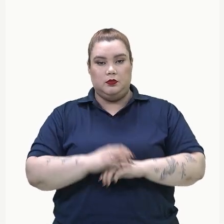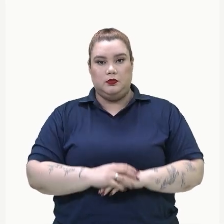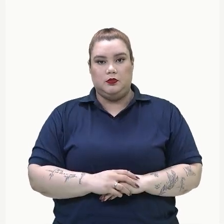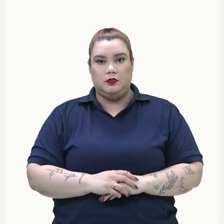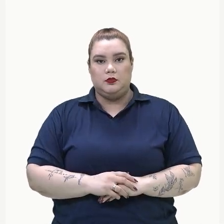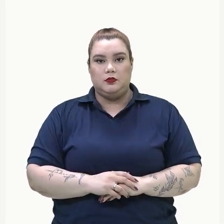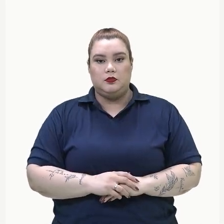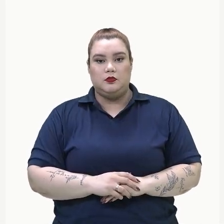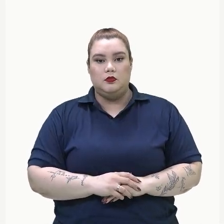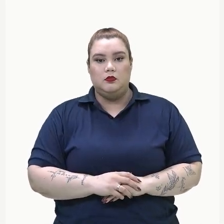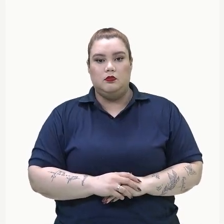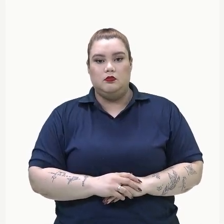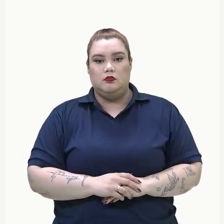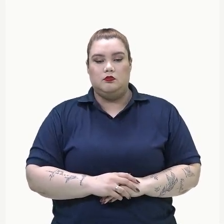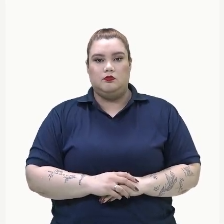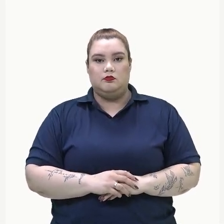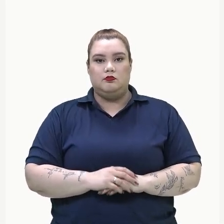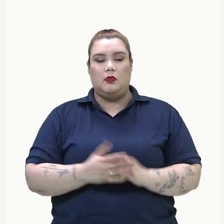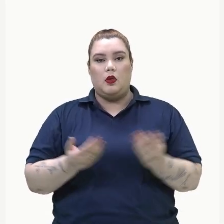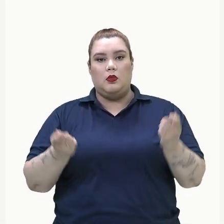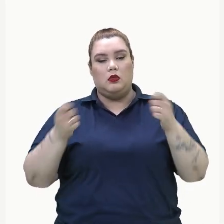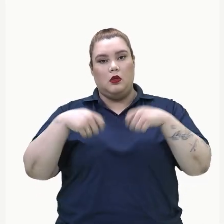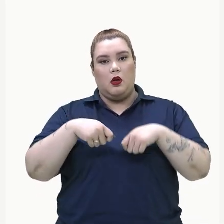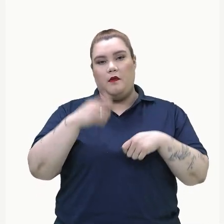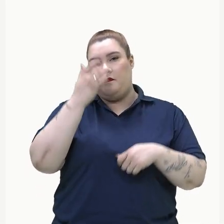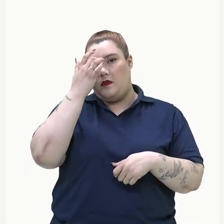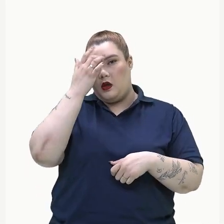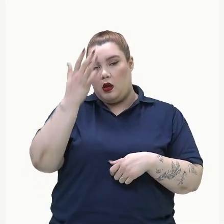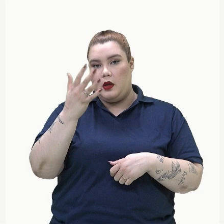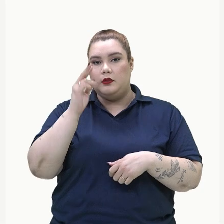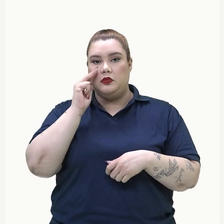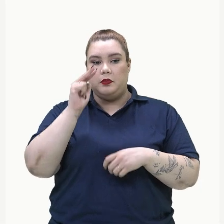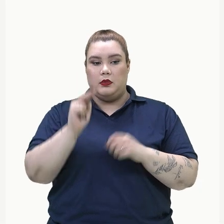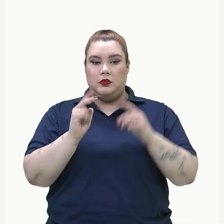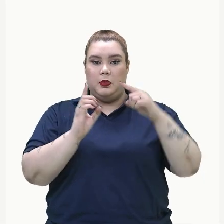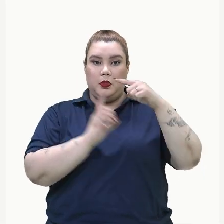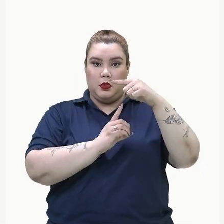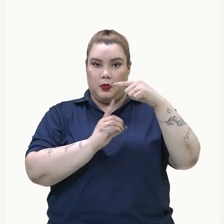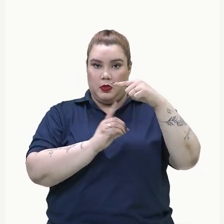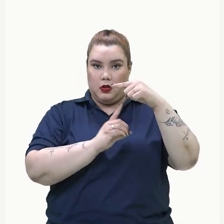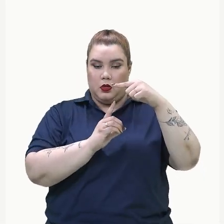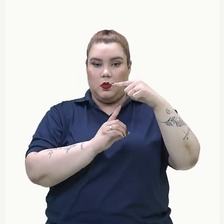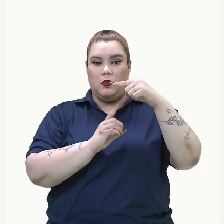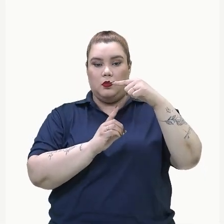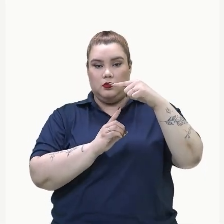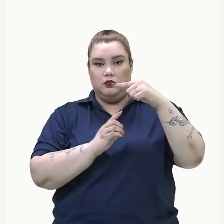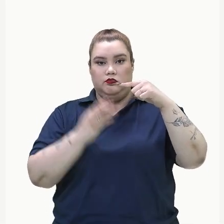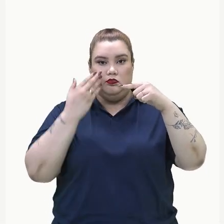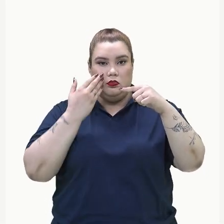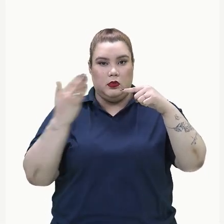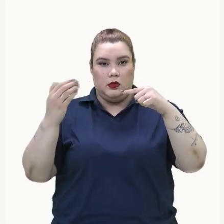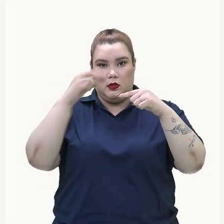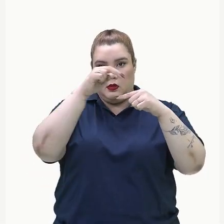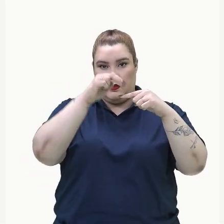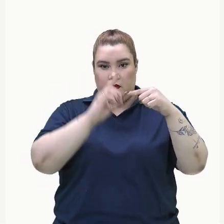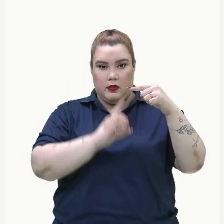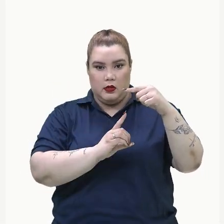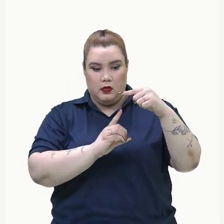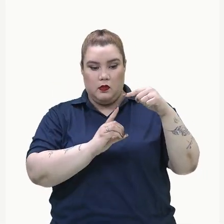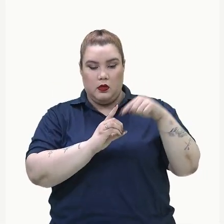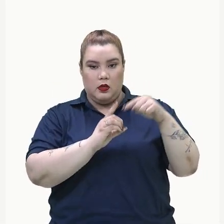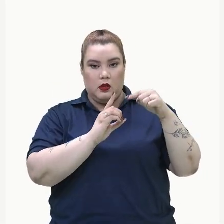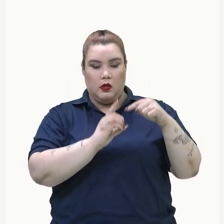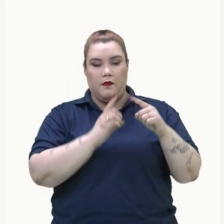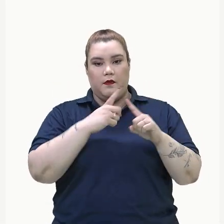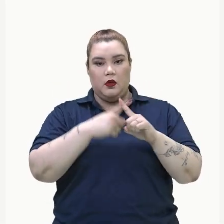costuma, então, facilitar a nossa vida, né? Olhando o denominador da nossa fração e fazendo, então, a